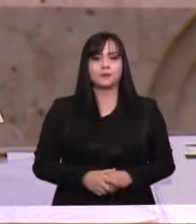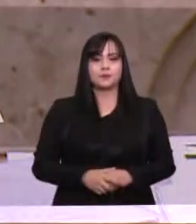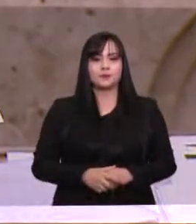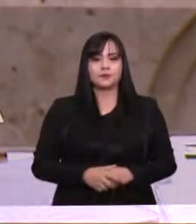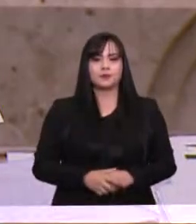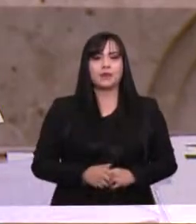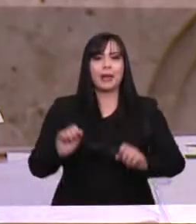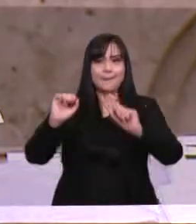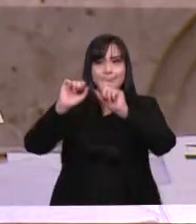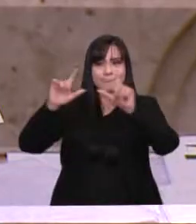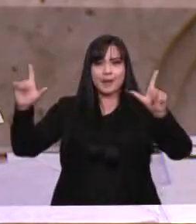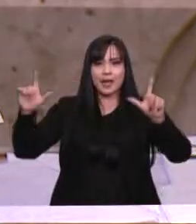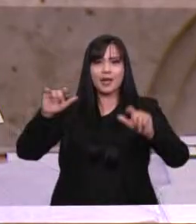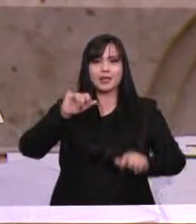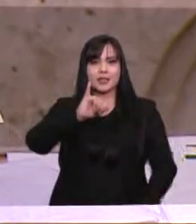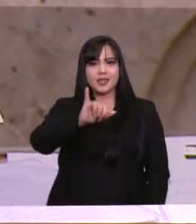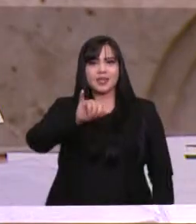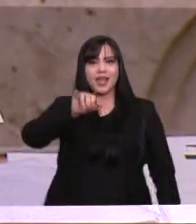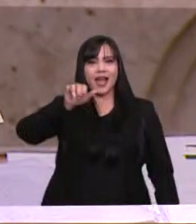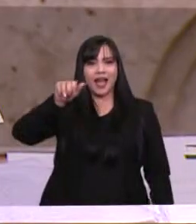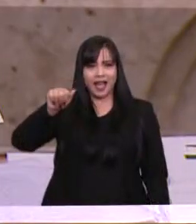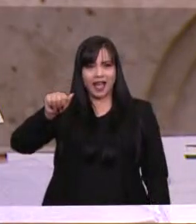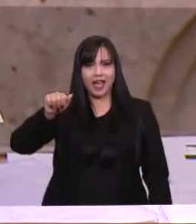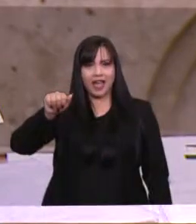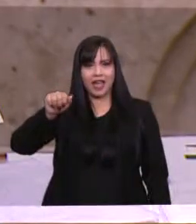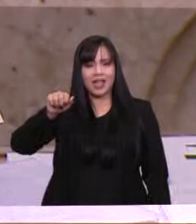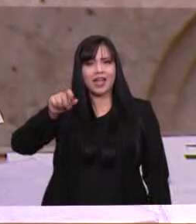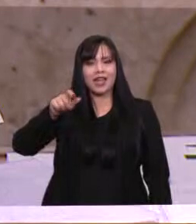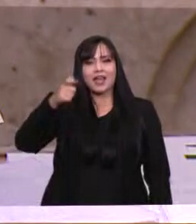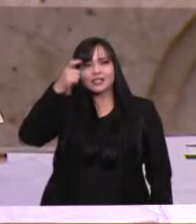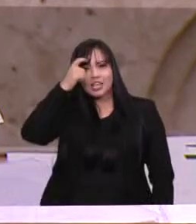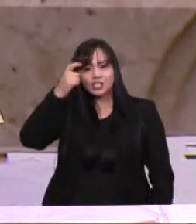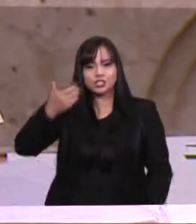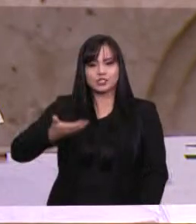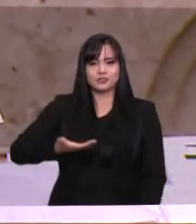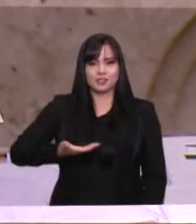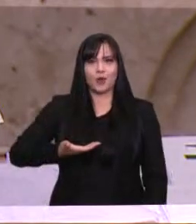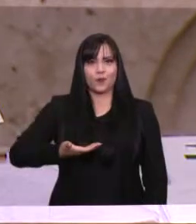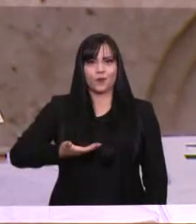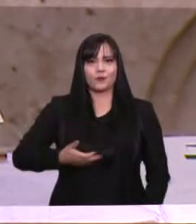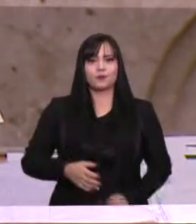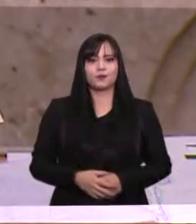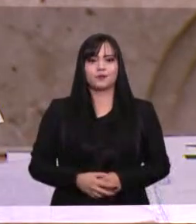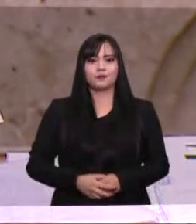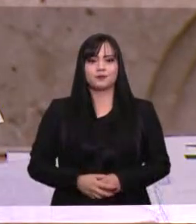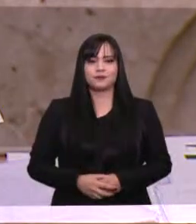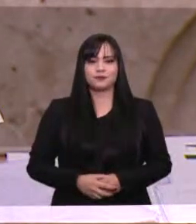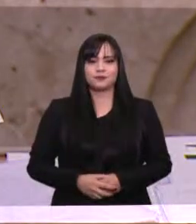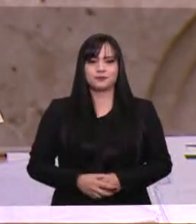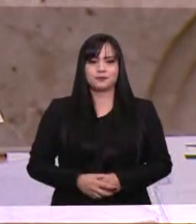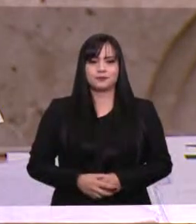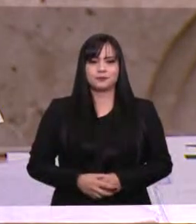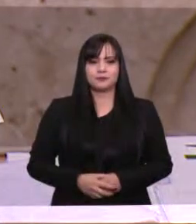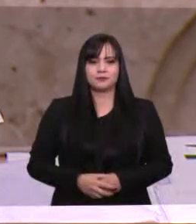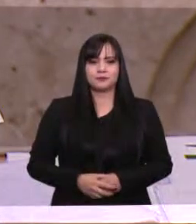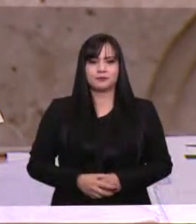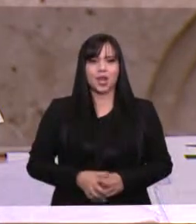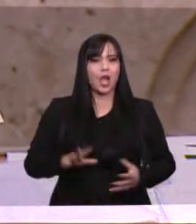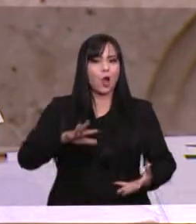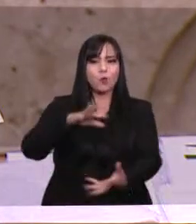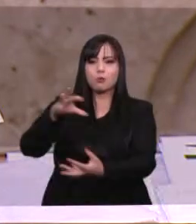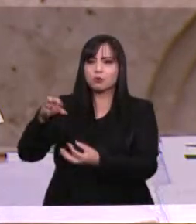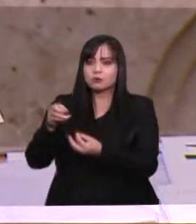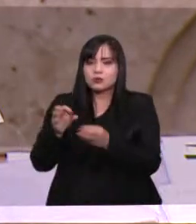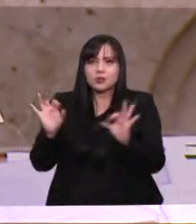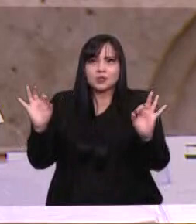a imagem é uma inteligência artificial eu eu muito